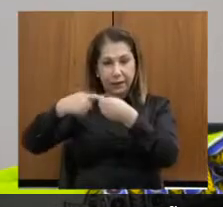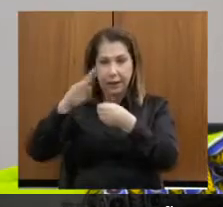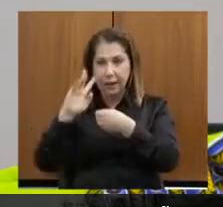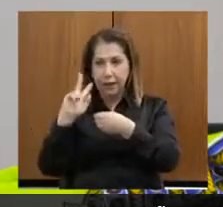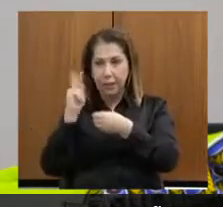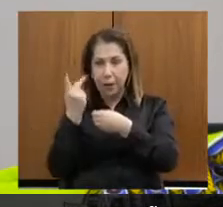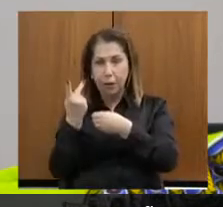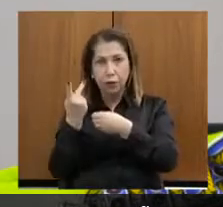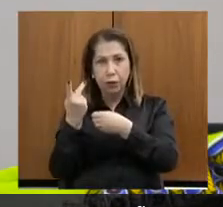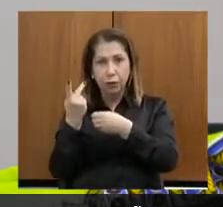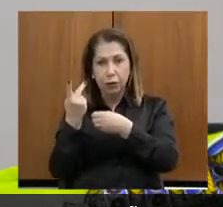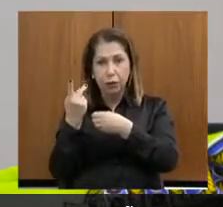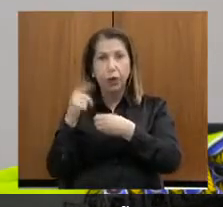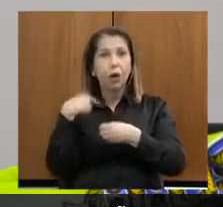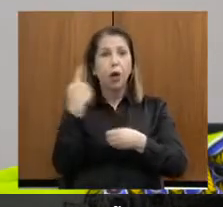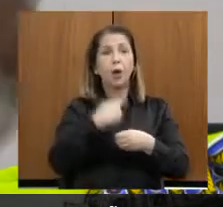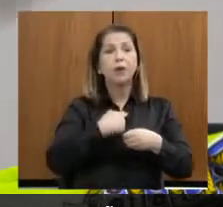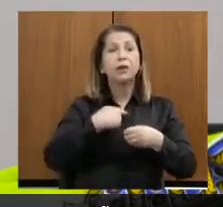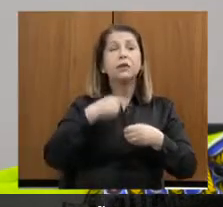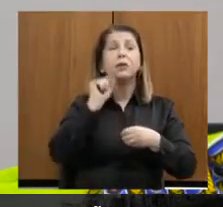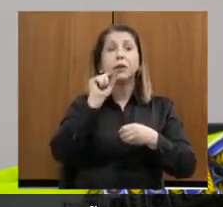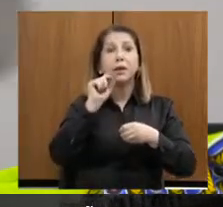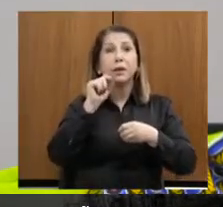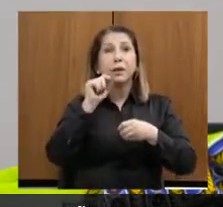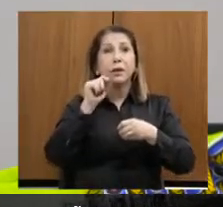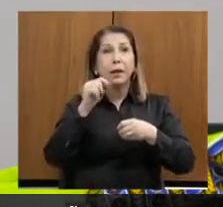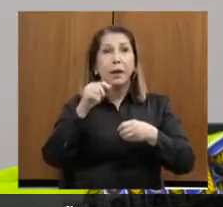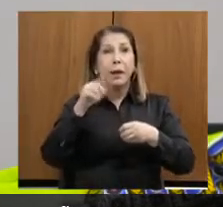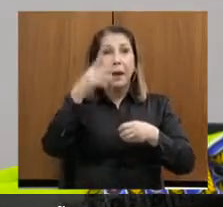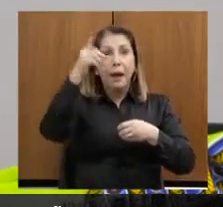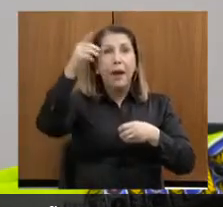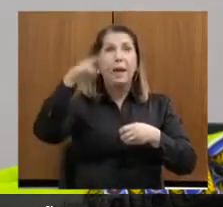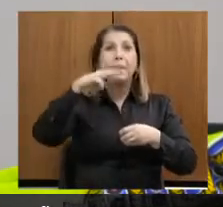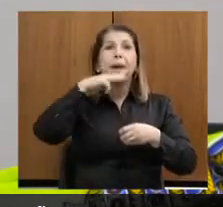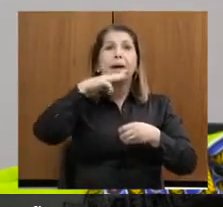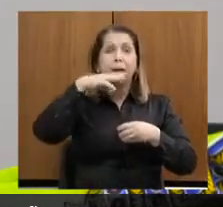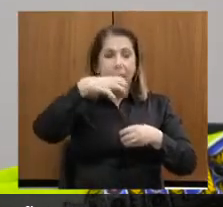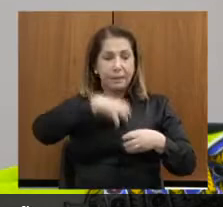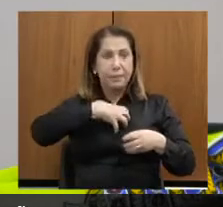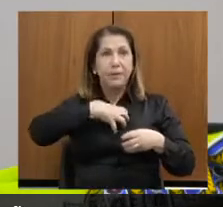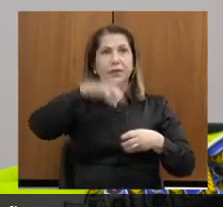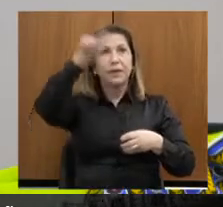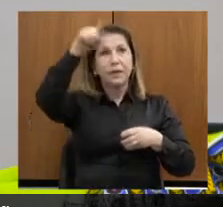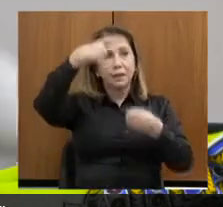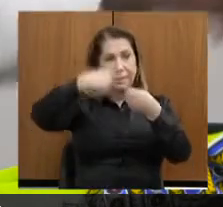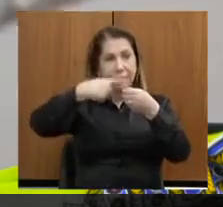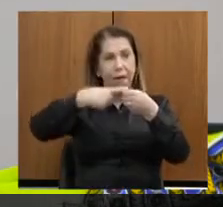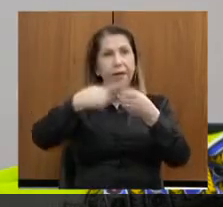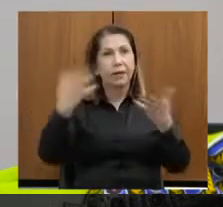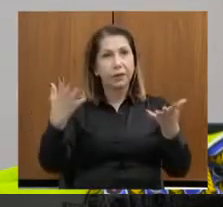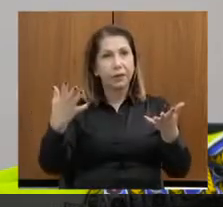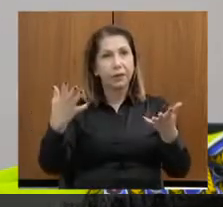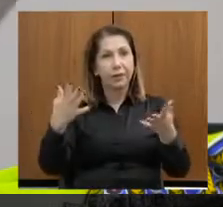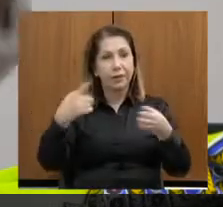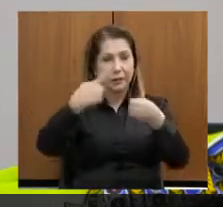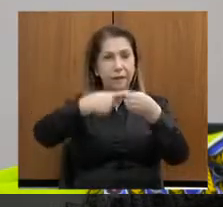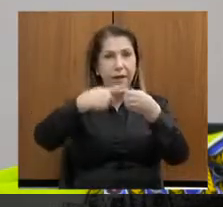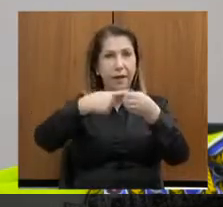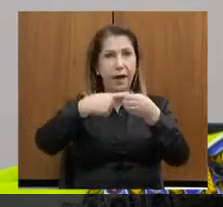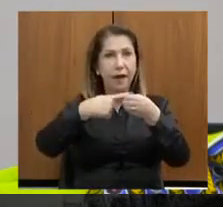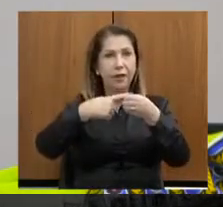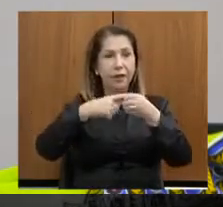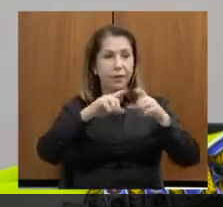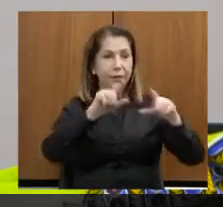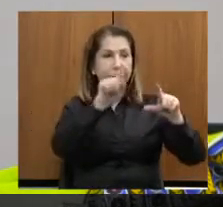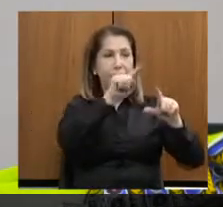mas não somos falando de política de estado manga divisa lá com Bahia nós vamos falando do